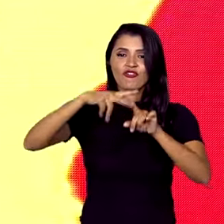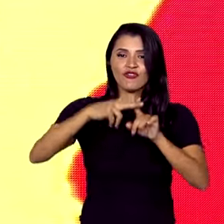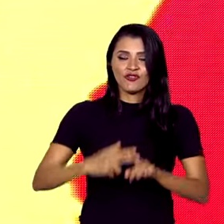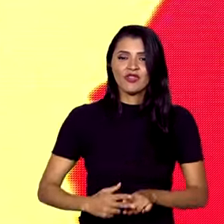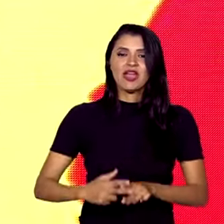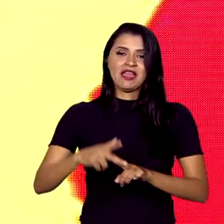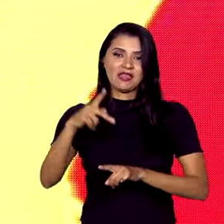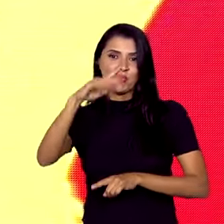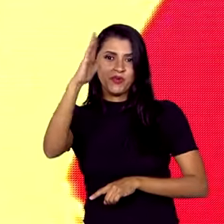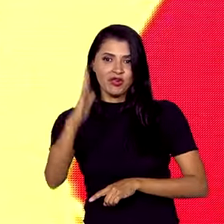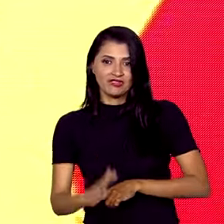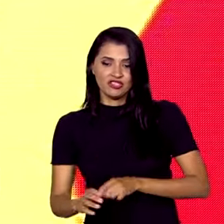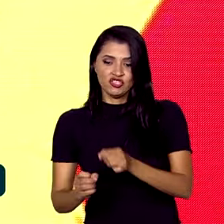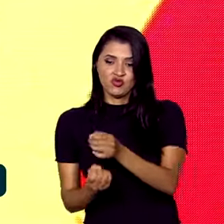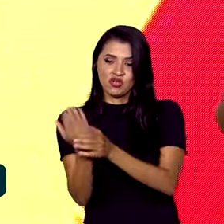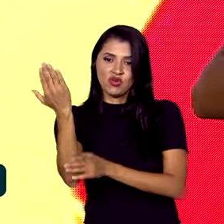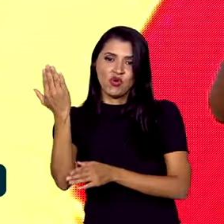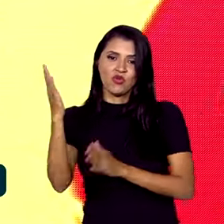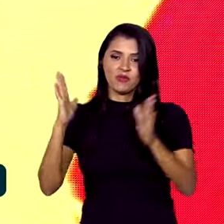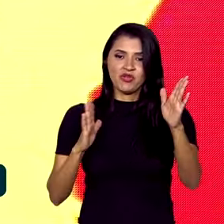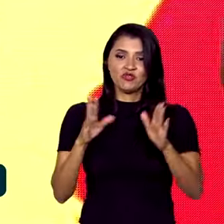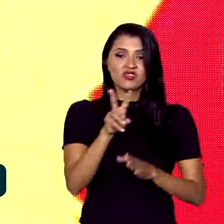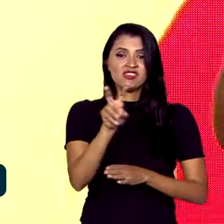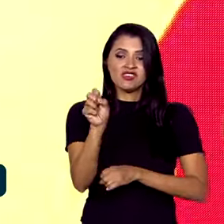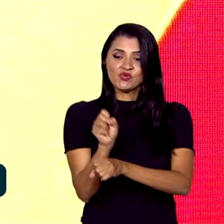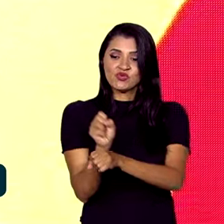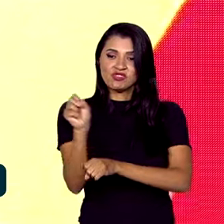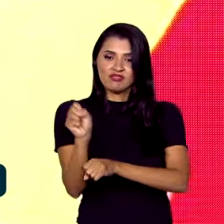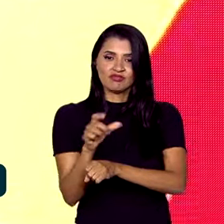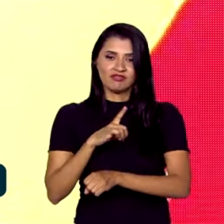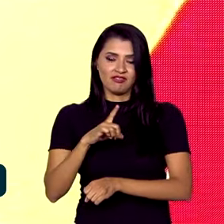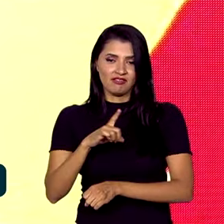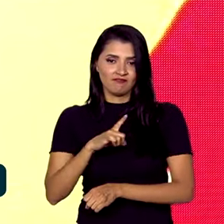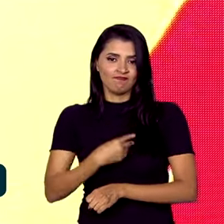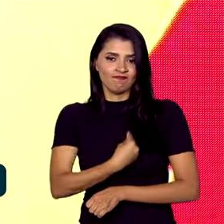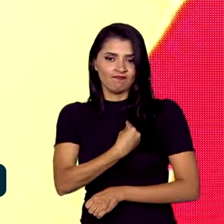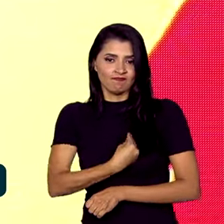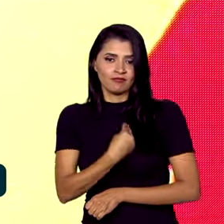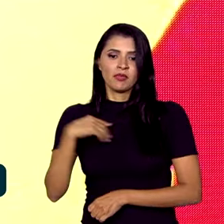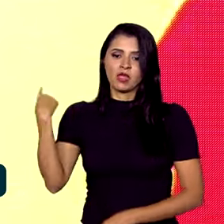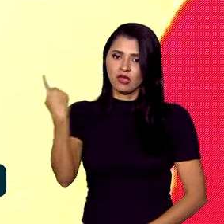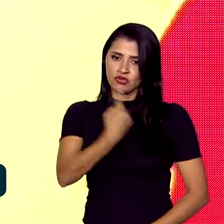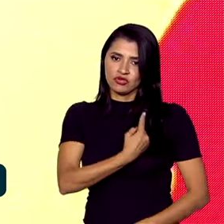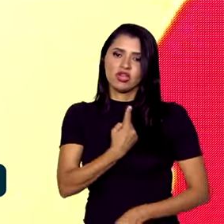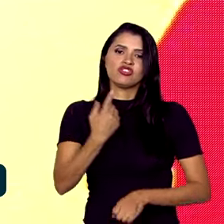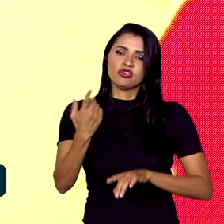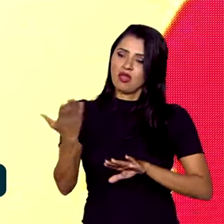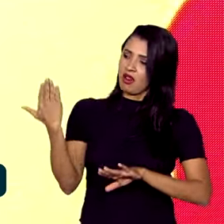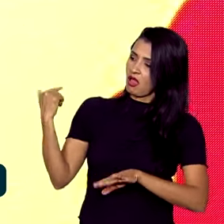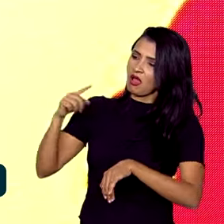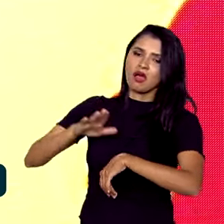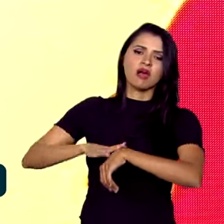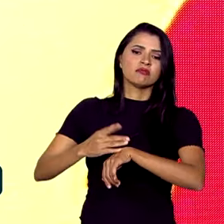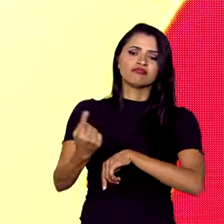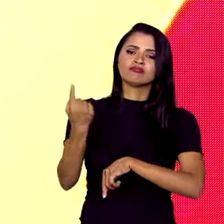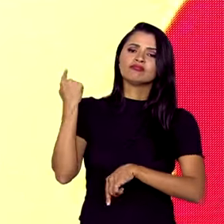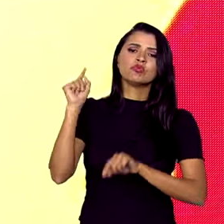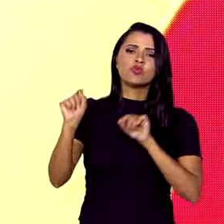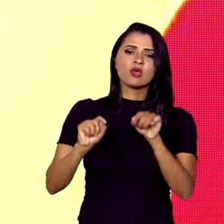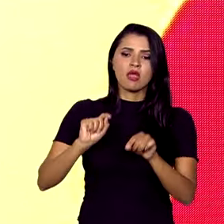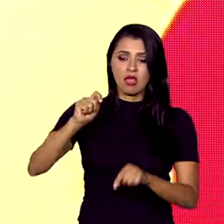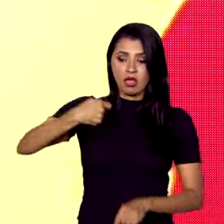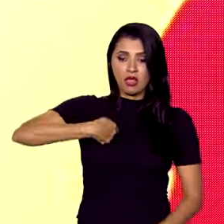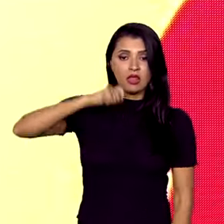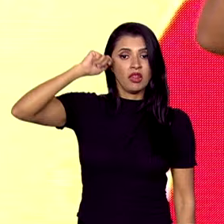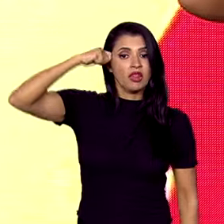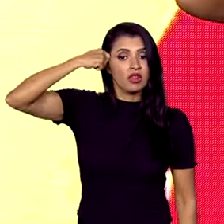produziu em seus mais de 500 anos de existência. Muitos de nós são do tempo em que ser negro